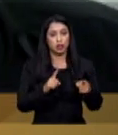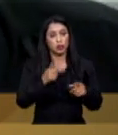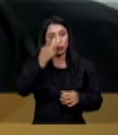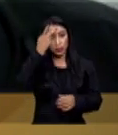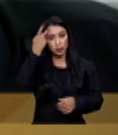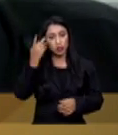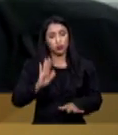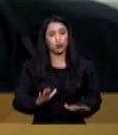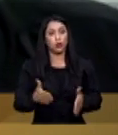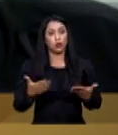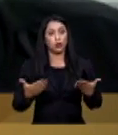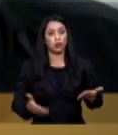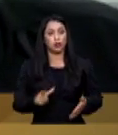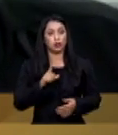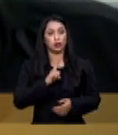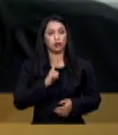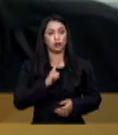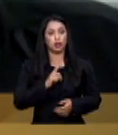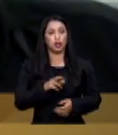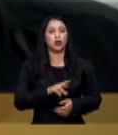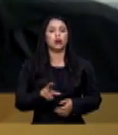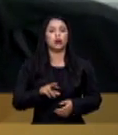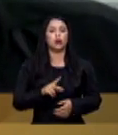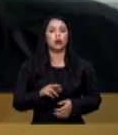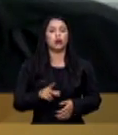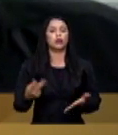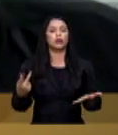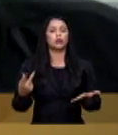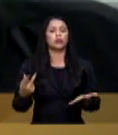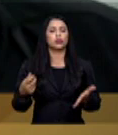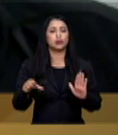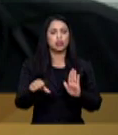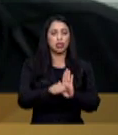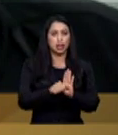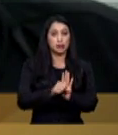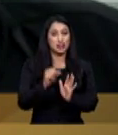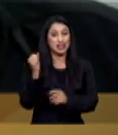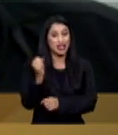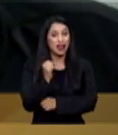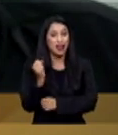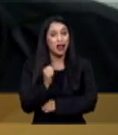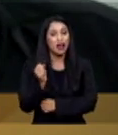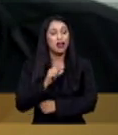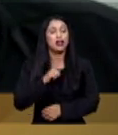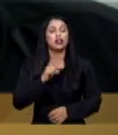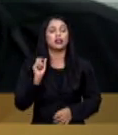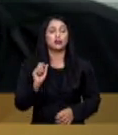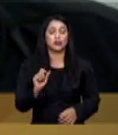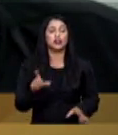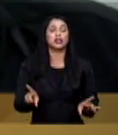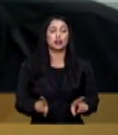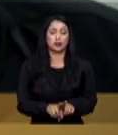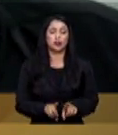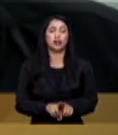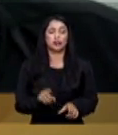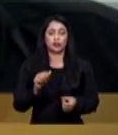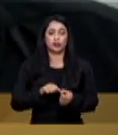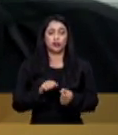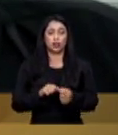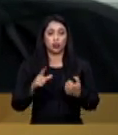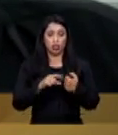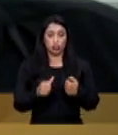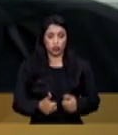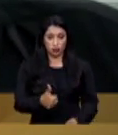ou quando são reiterações de outras infrações graves ou do insistente descumprimento de medidas menos gravosas previamente impostas, conforme o